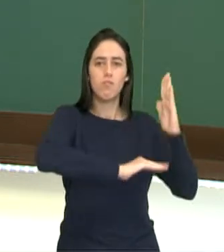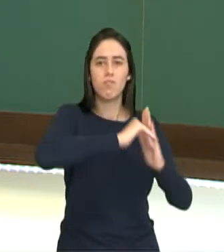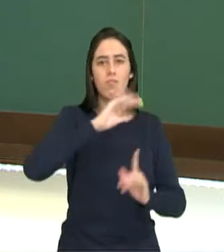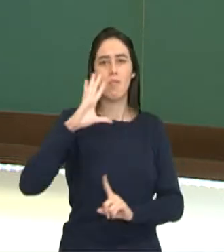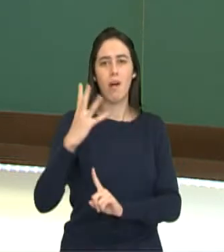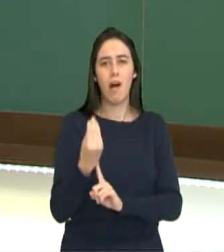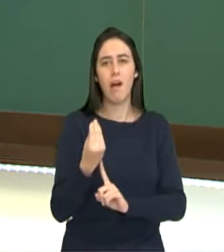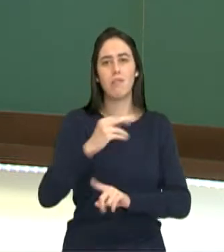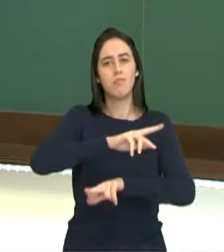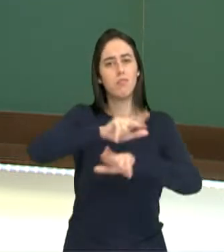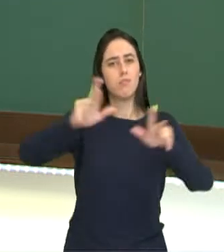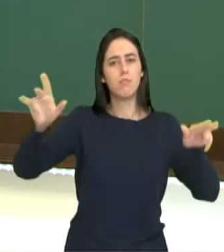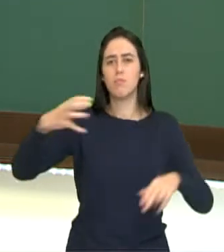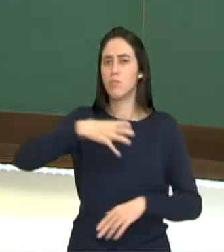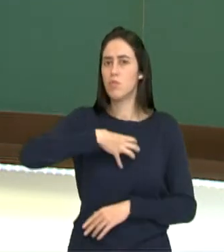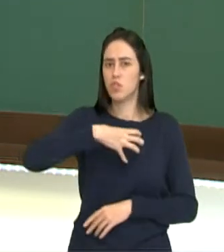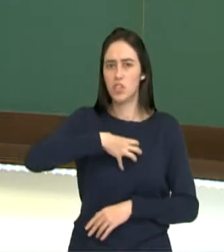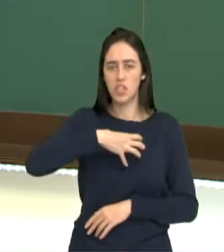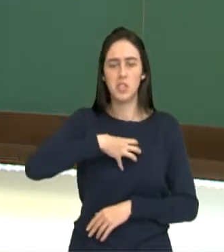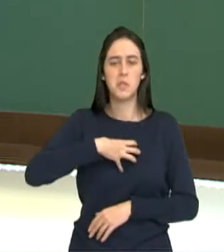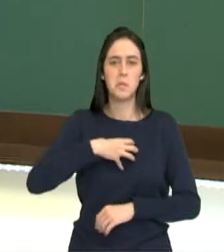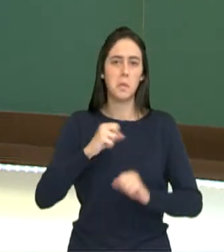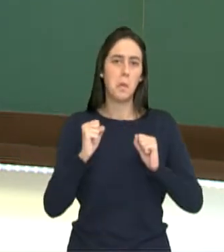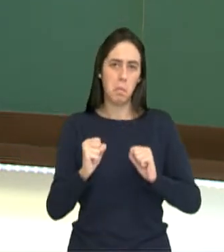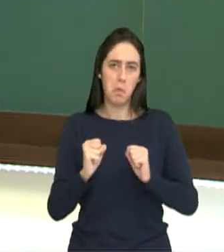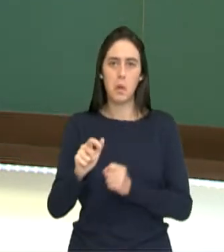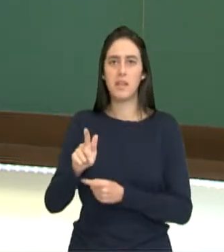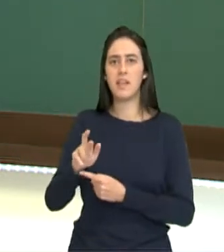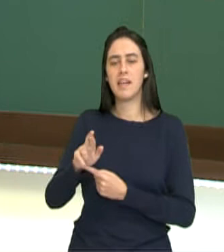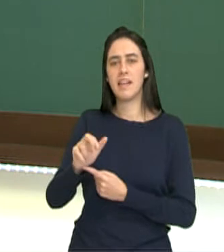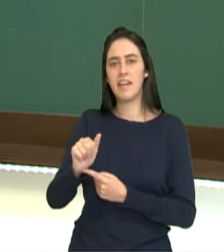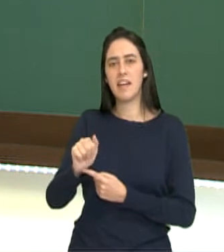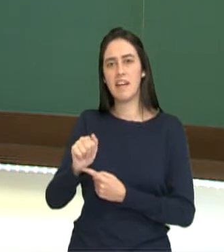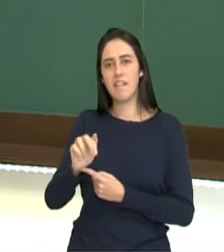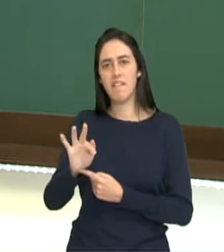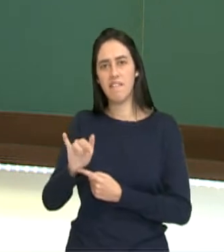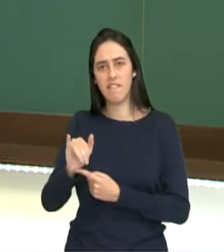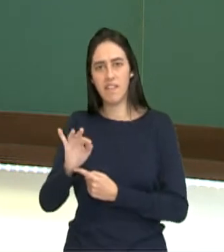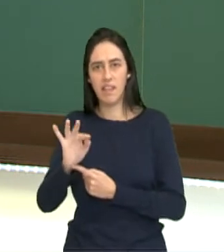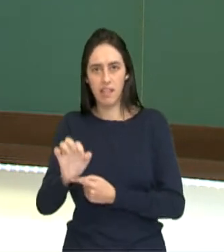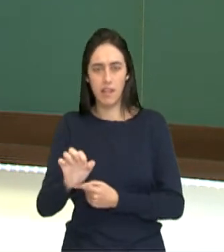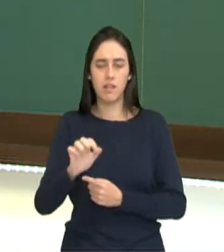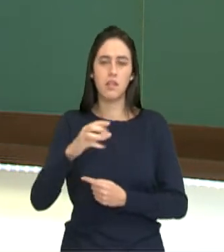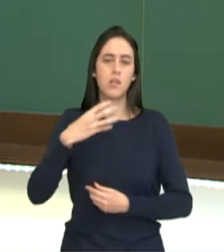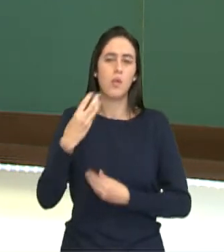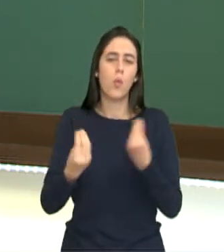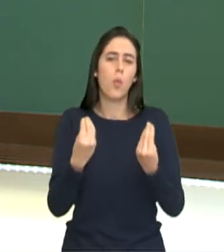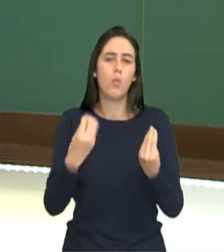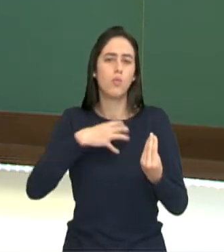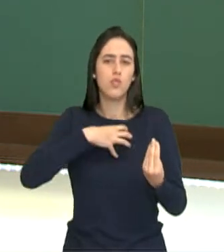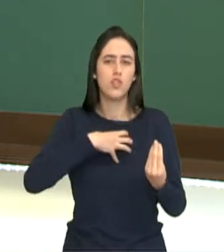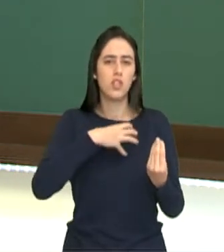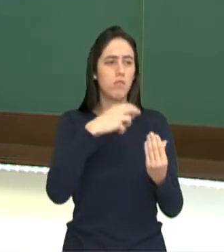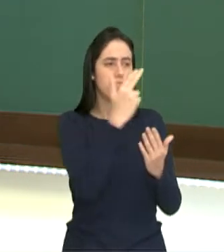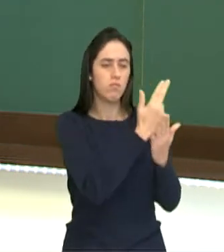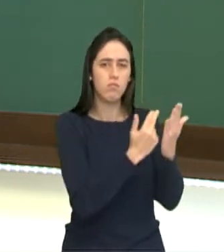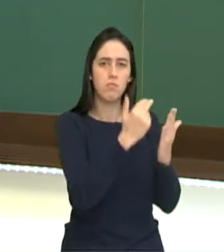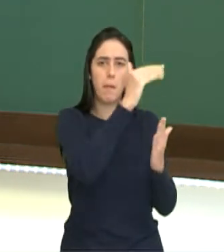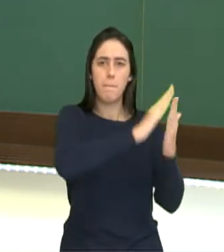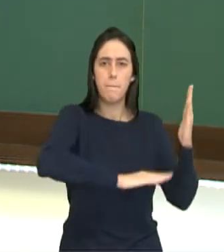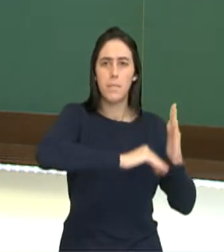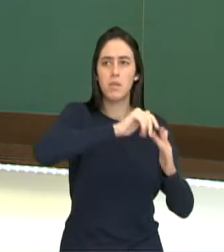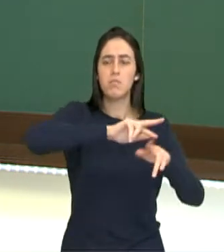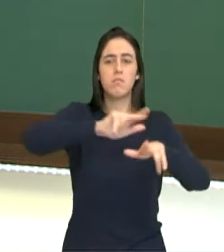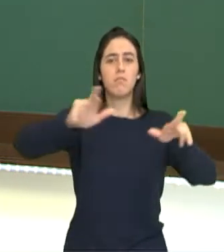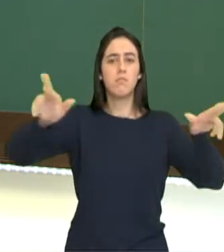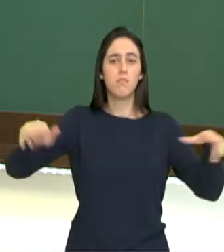de estilos, né, pessoal, com relação a grafite, né, a maneira como é feito, o propósito e tal, mas